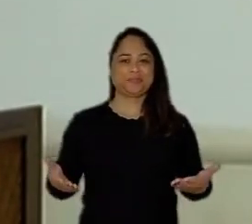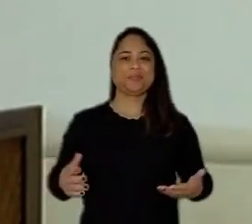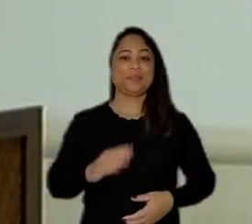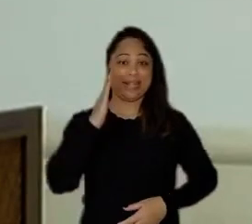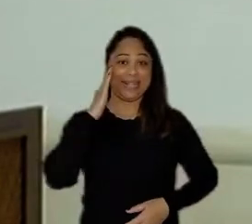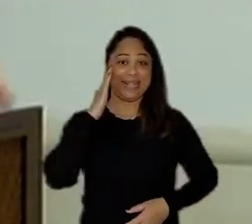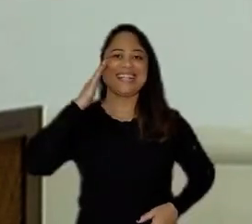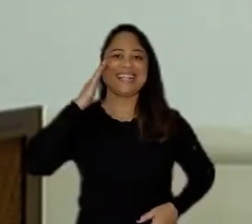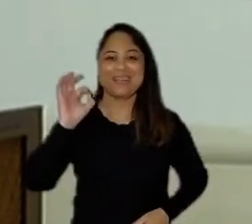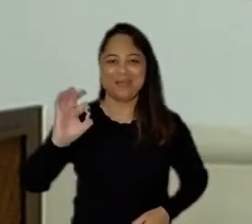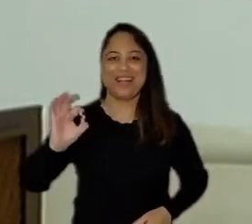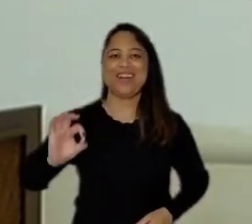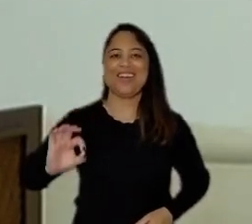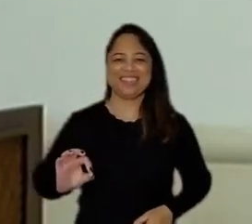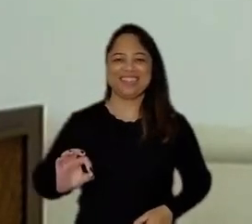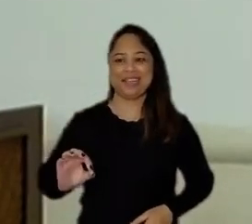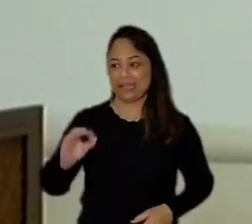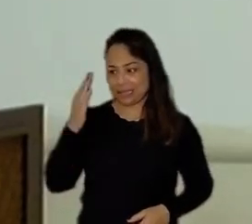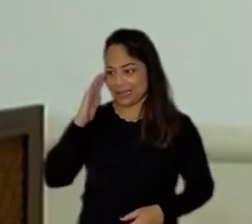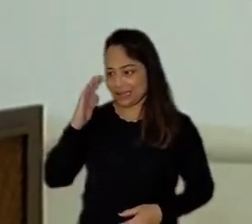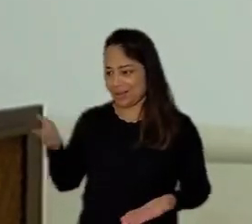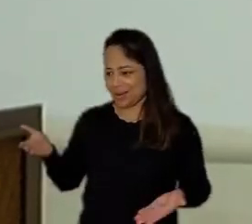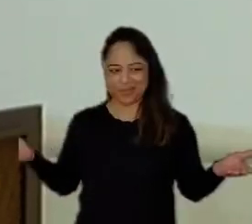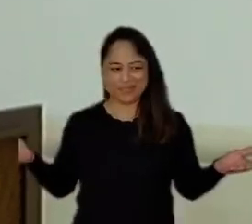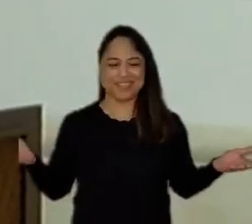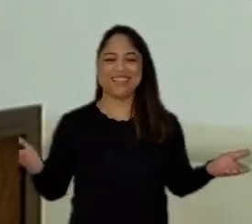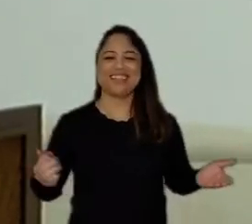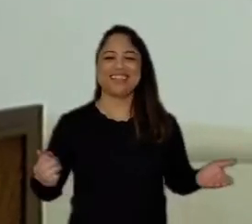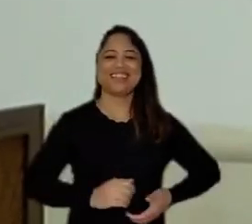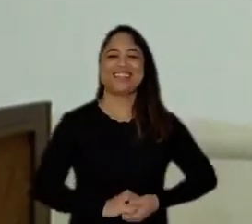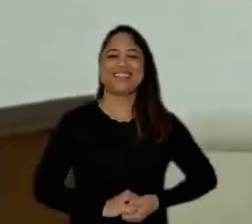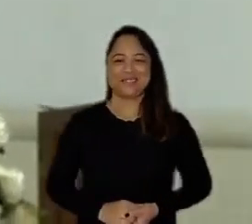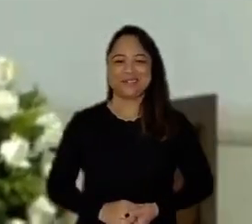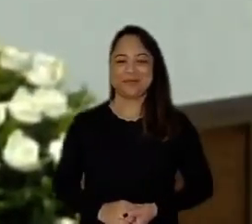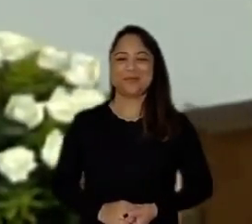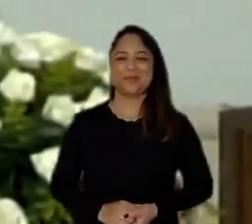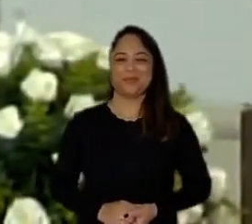Está entendendo nada? Fala para quem está do seu lado, você não está entendendo nada.